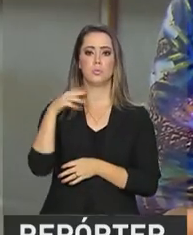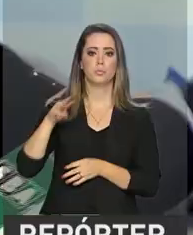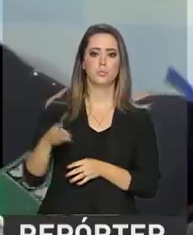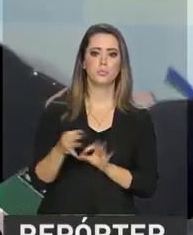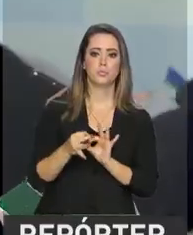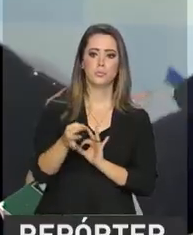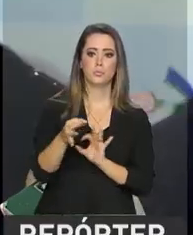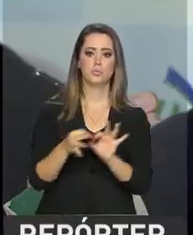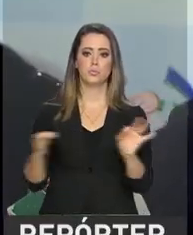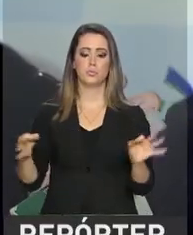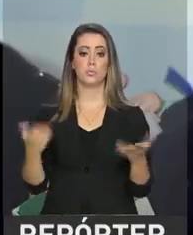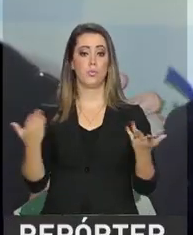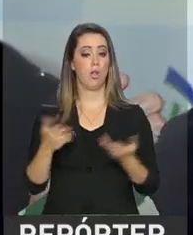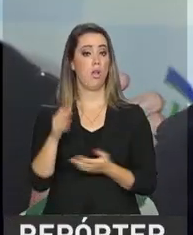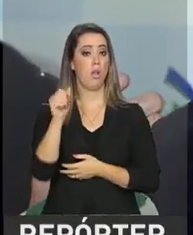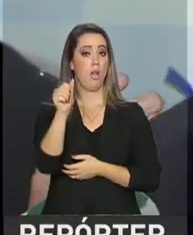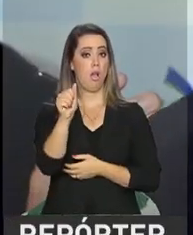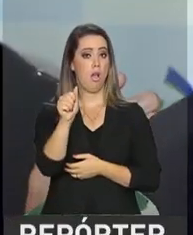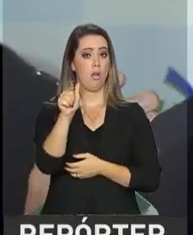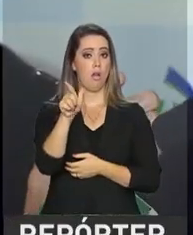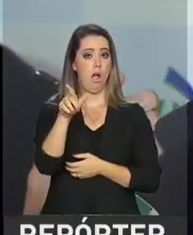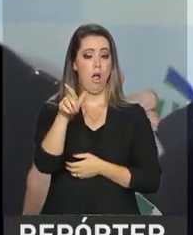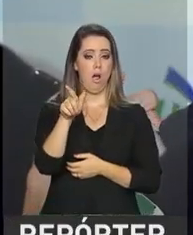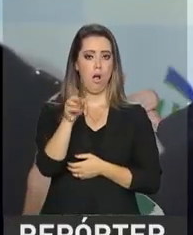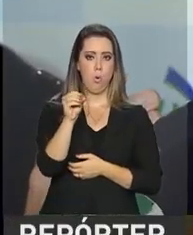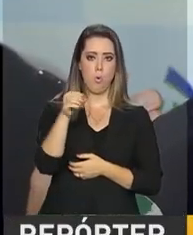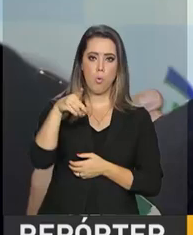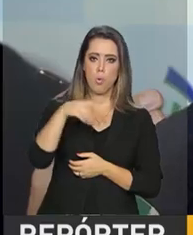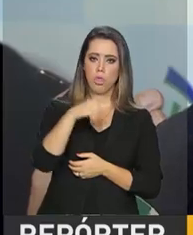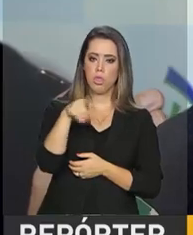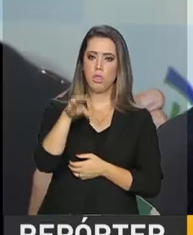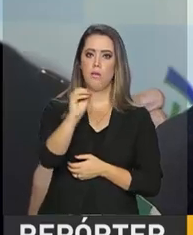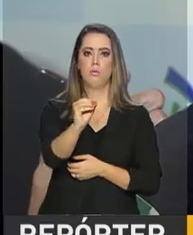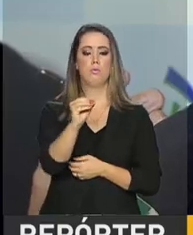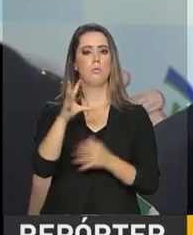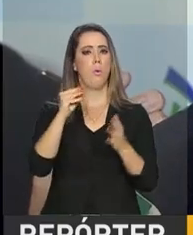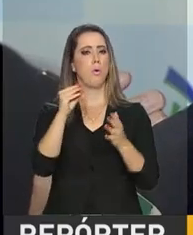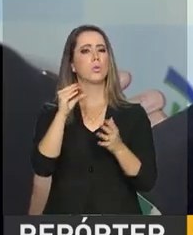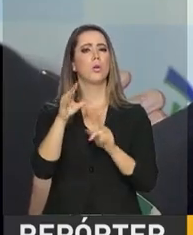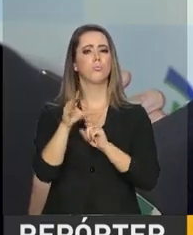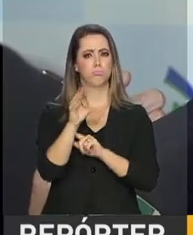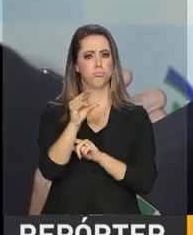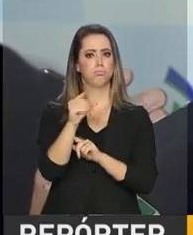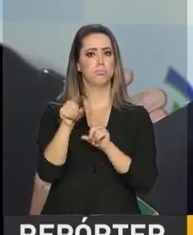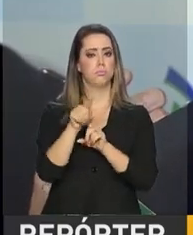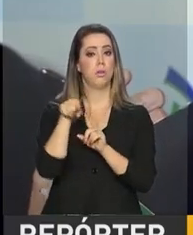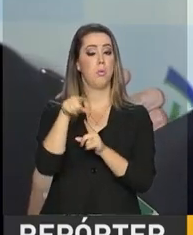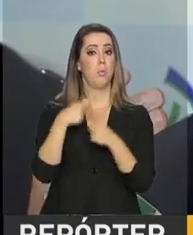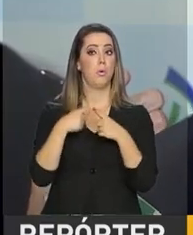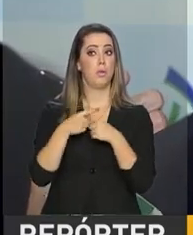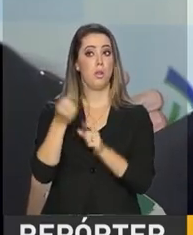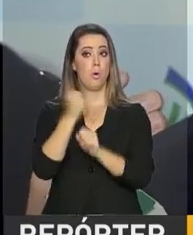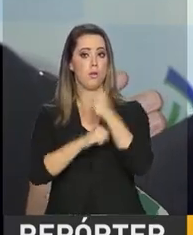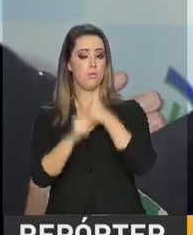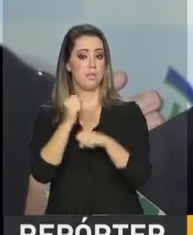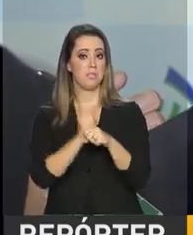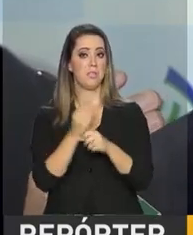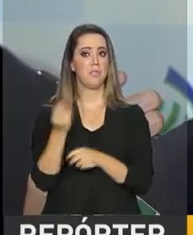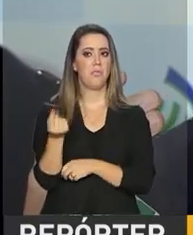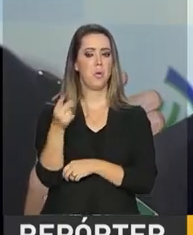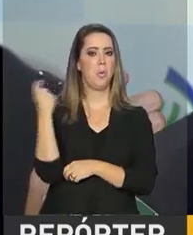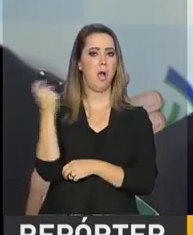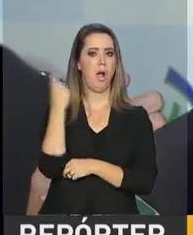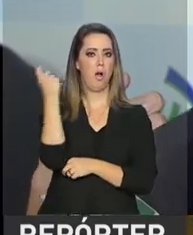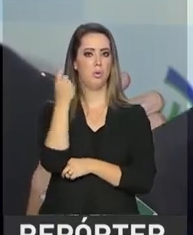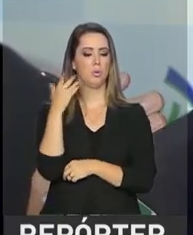a produção de algodão e também excepcional e isso em função basicamente a rentabilidade que nós tivemos no ano passado o ano passado foi um ano de alta rentabilidade